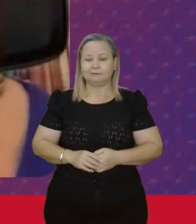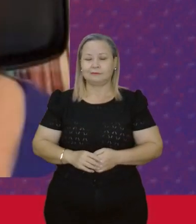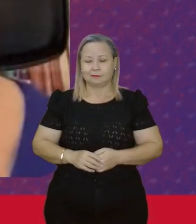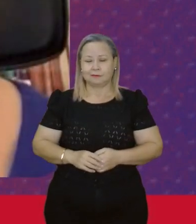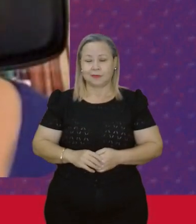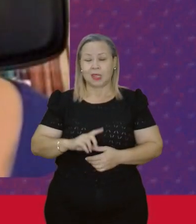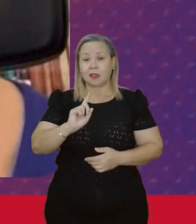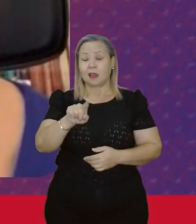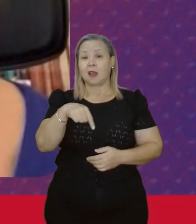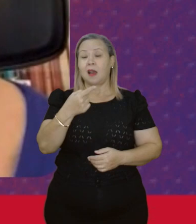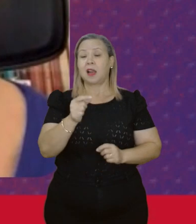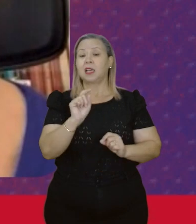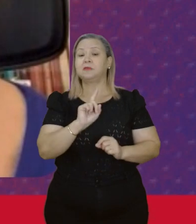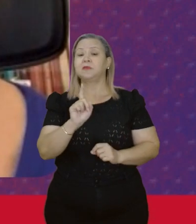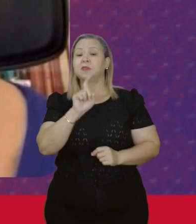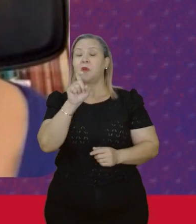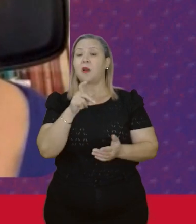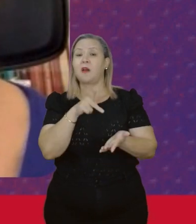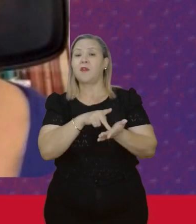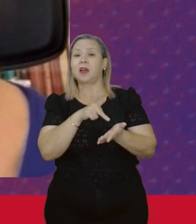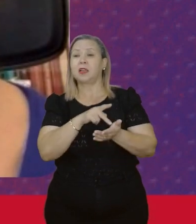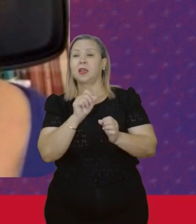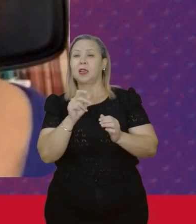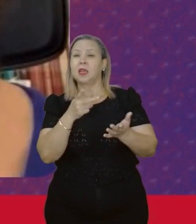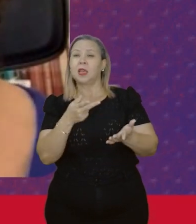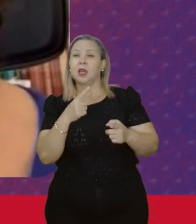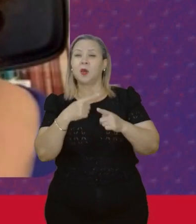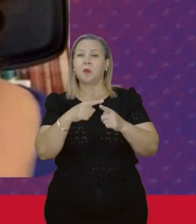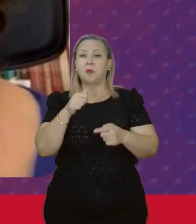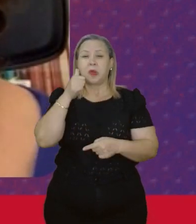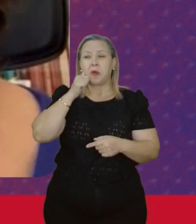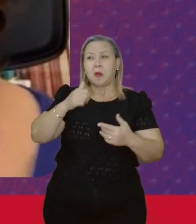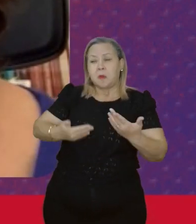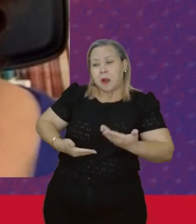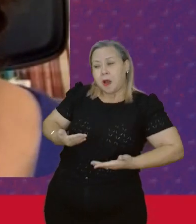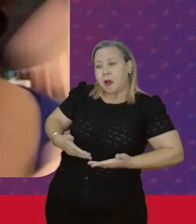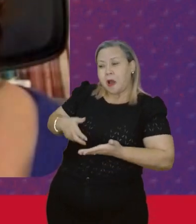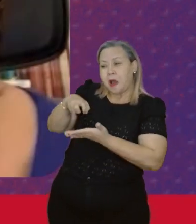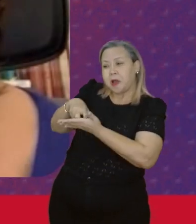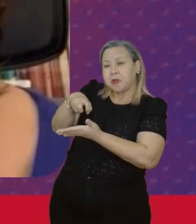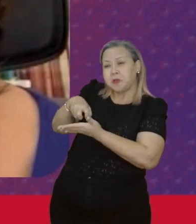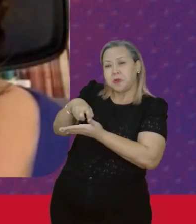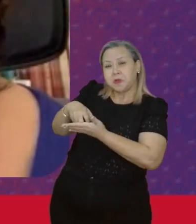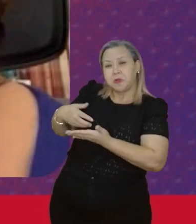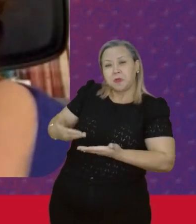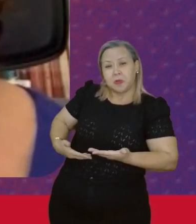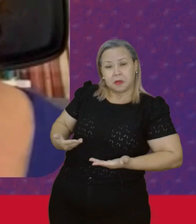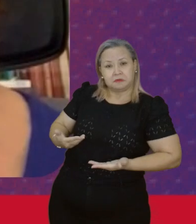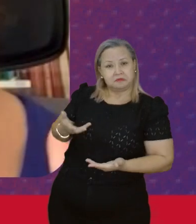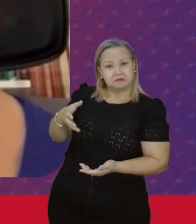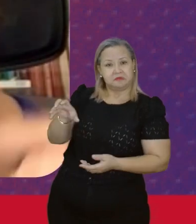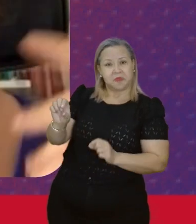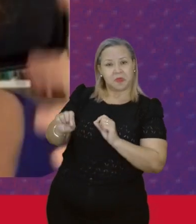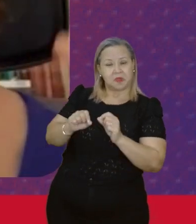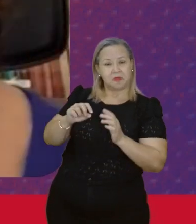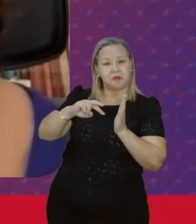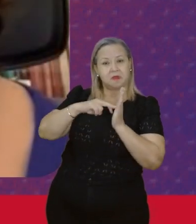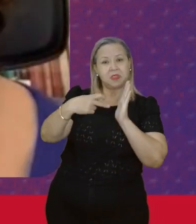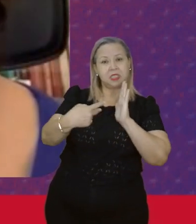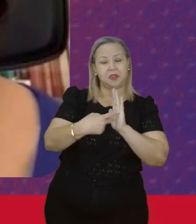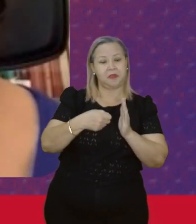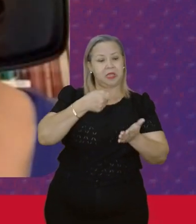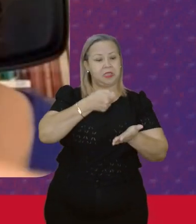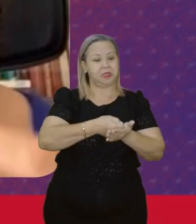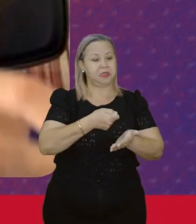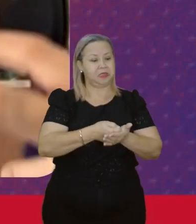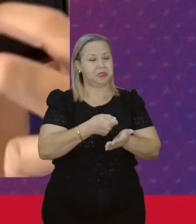Além de não ser verdadeiro, porque o fato de uma mulher se submeter não quer dizer que as exigências terão